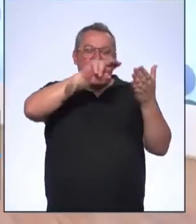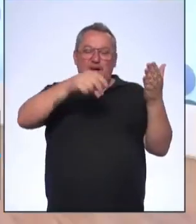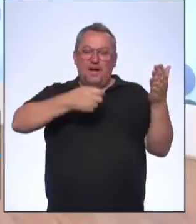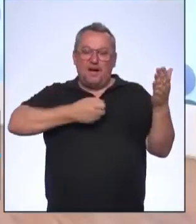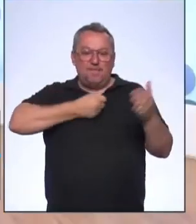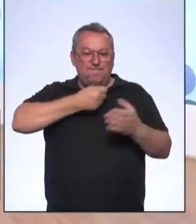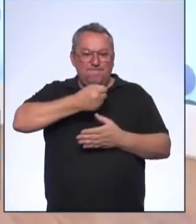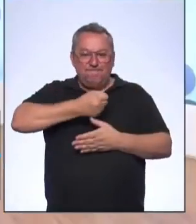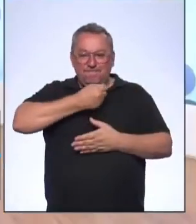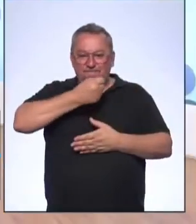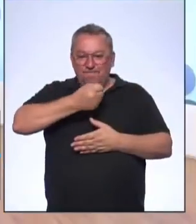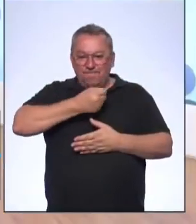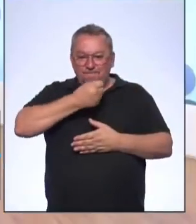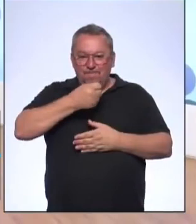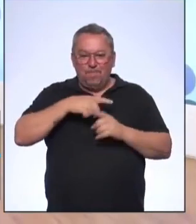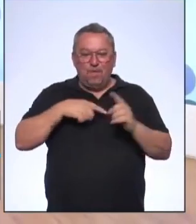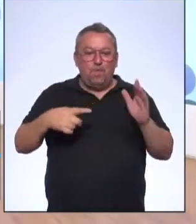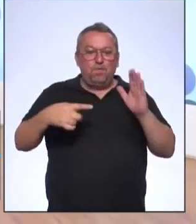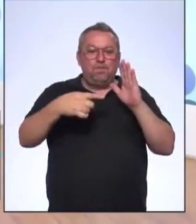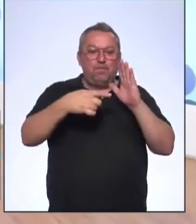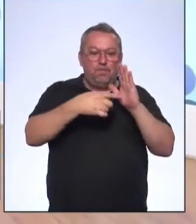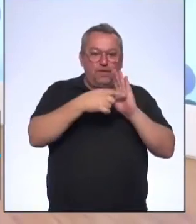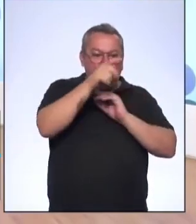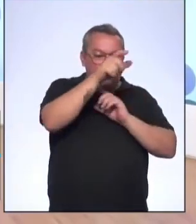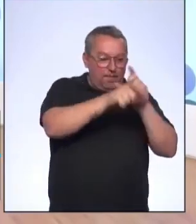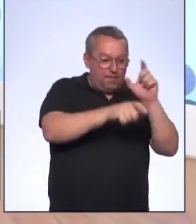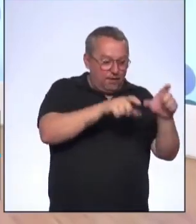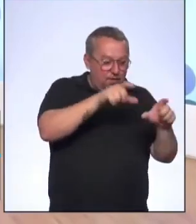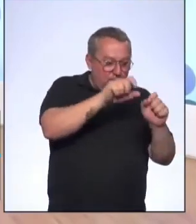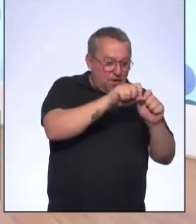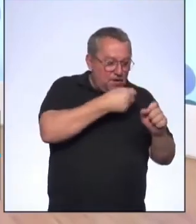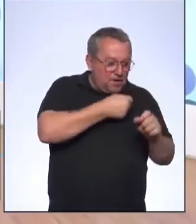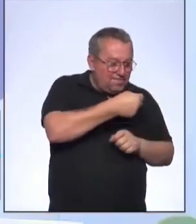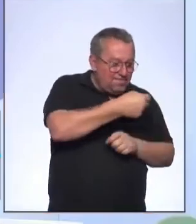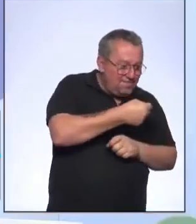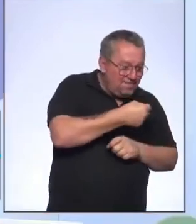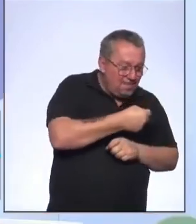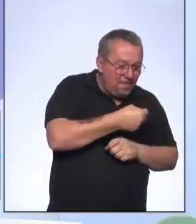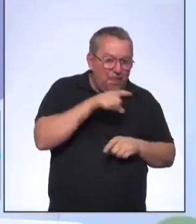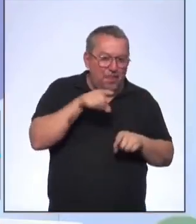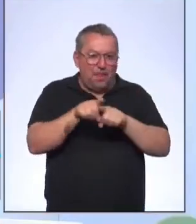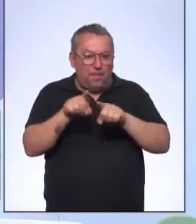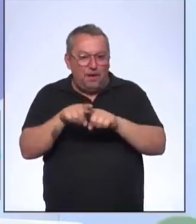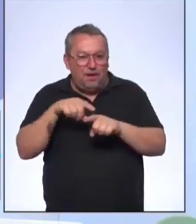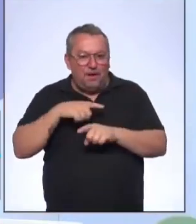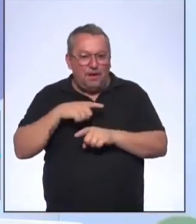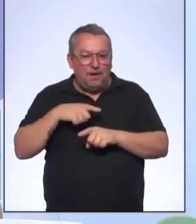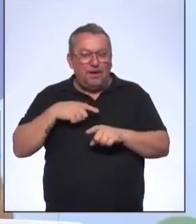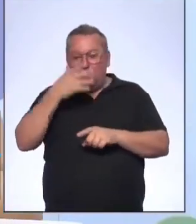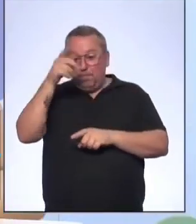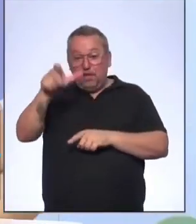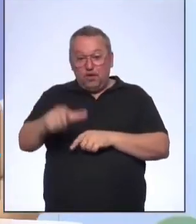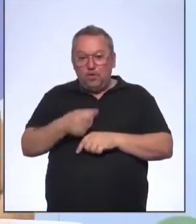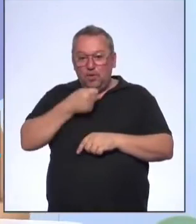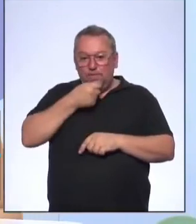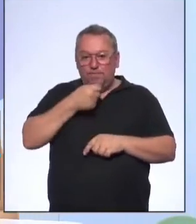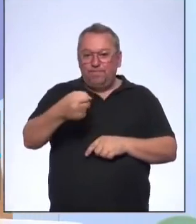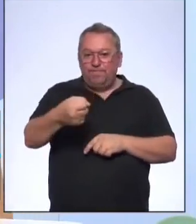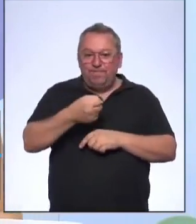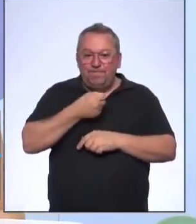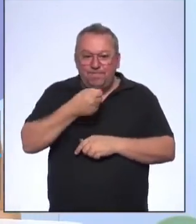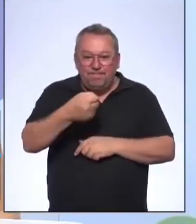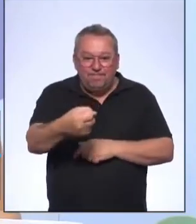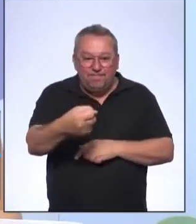reportagens. Então tem o ponto de vista não só da pessoa que está fazendo a reportagem, mas muitas vezes tem entrevistados, Sim. né? Tem